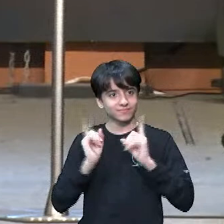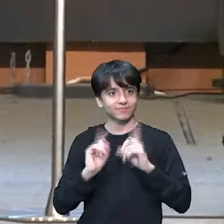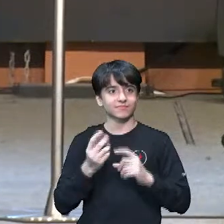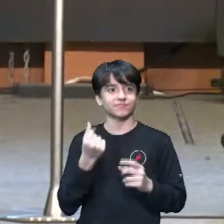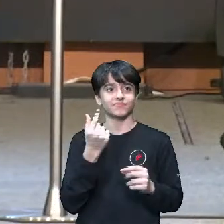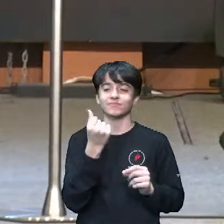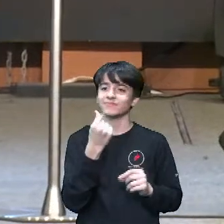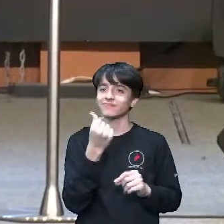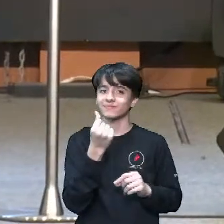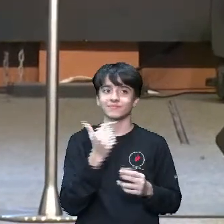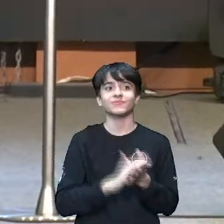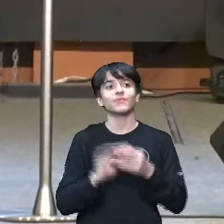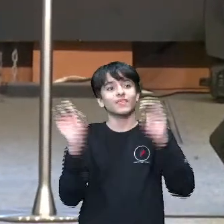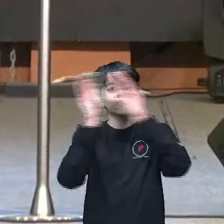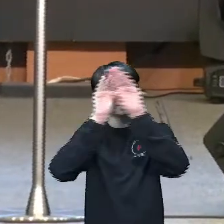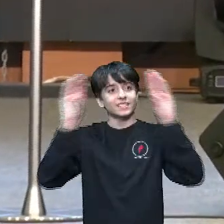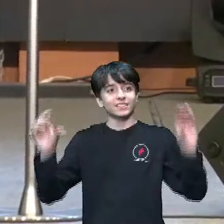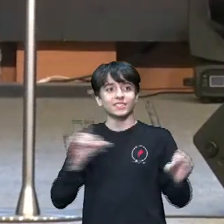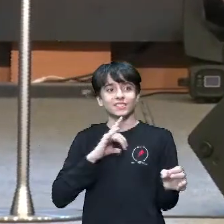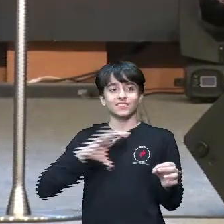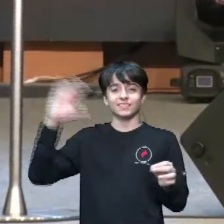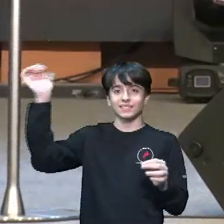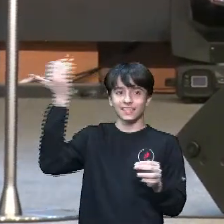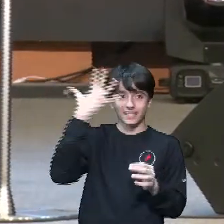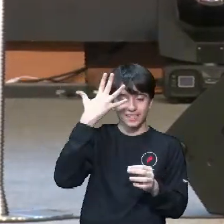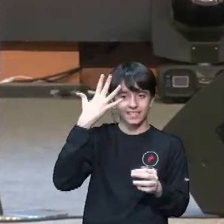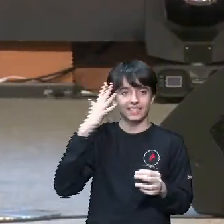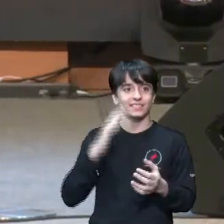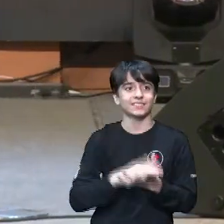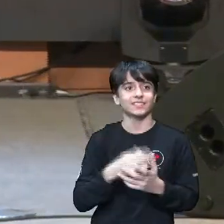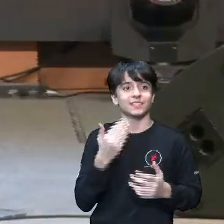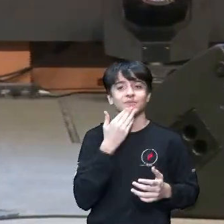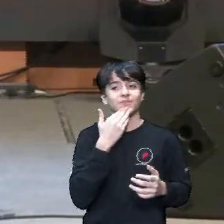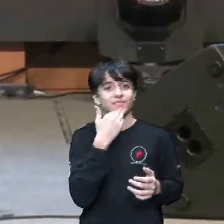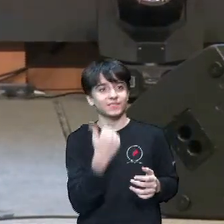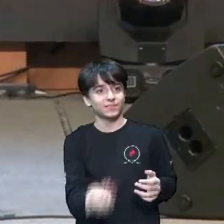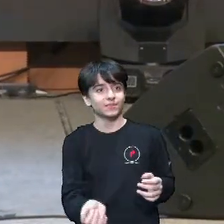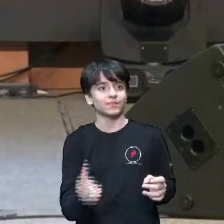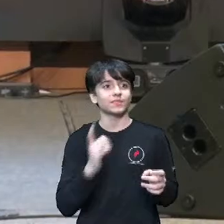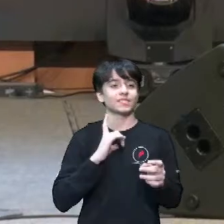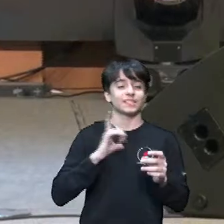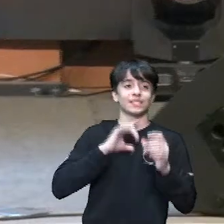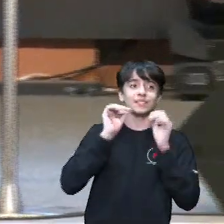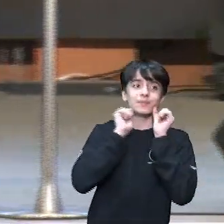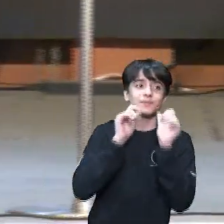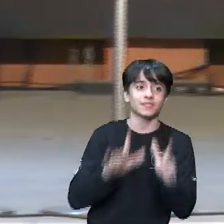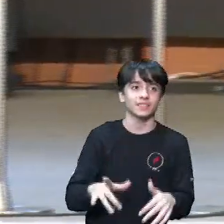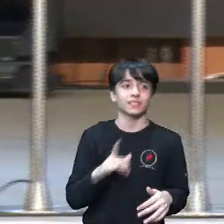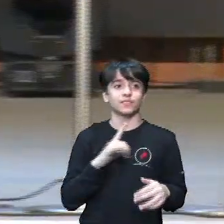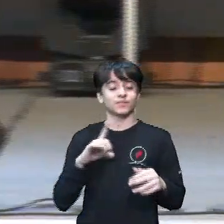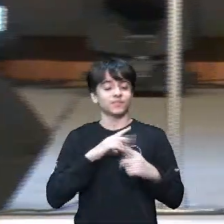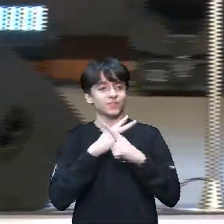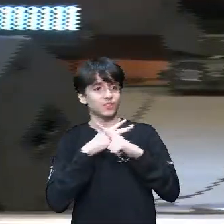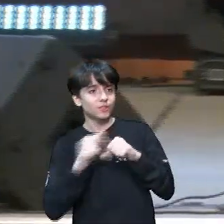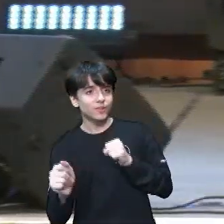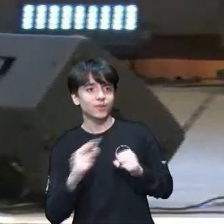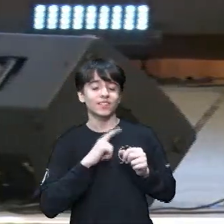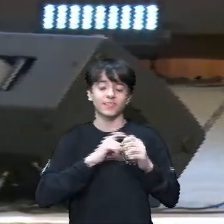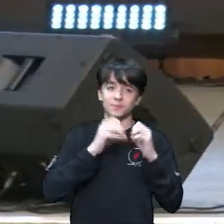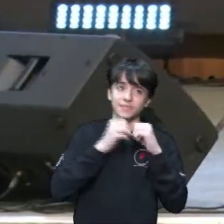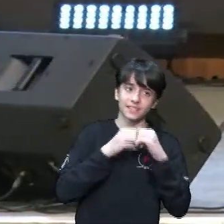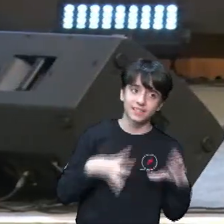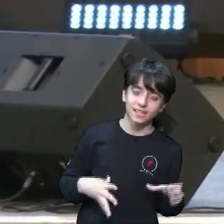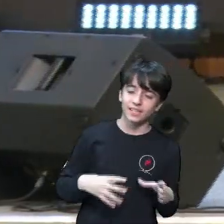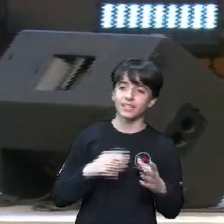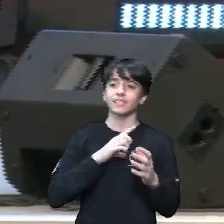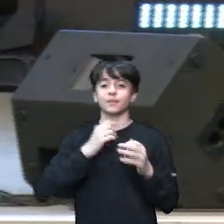tem graça, no céu tem favor, no céu tem bênção, no céu tem vitória, no céu tem milagre, no